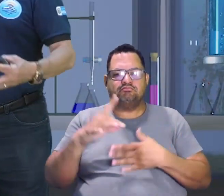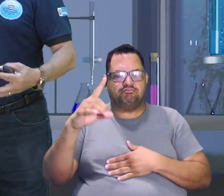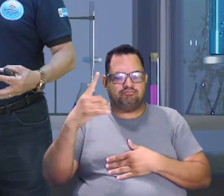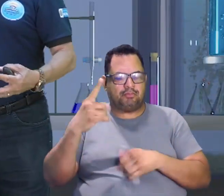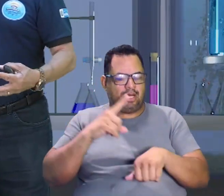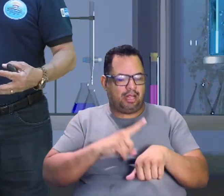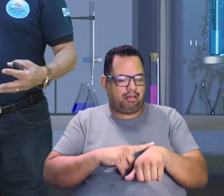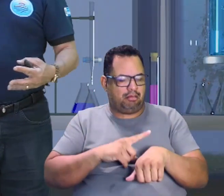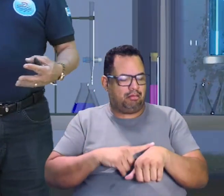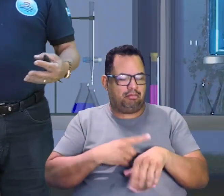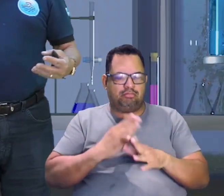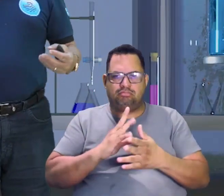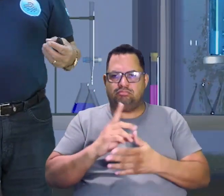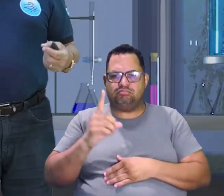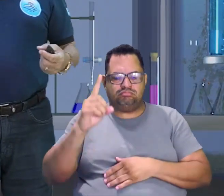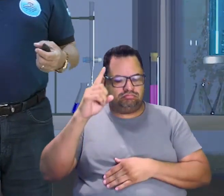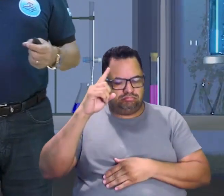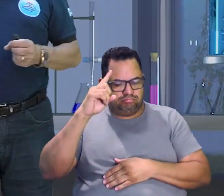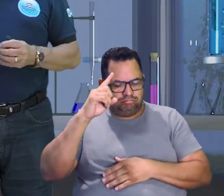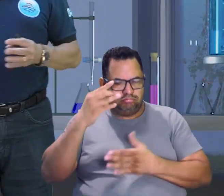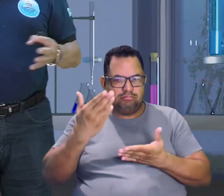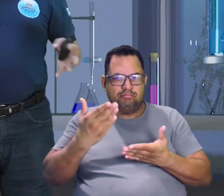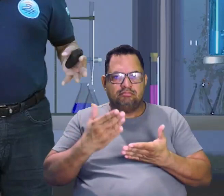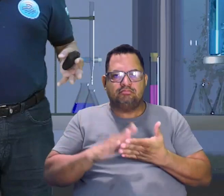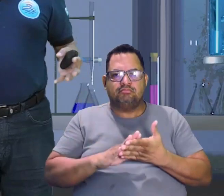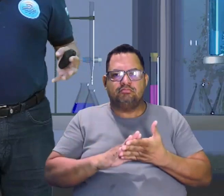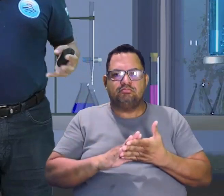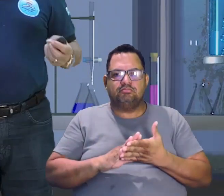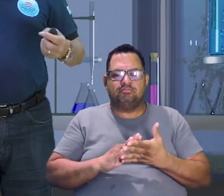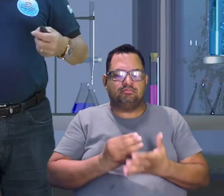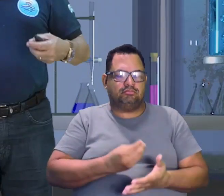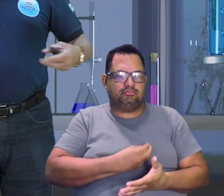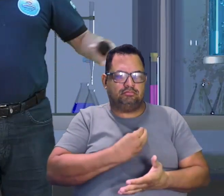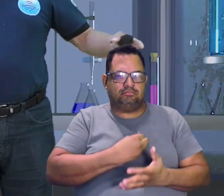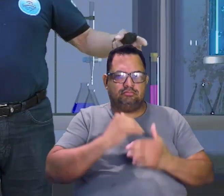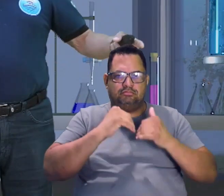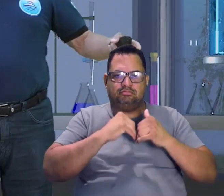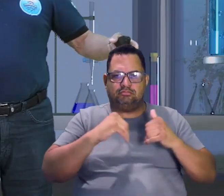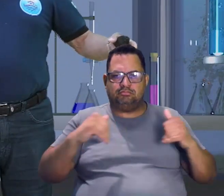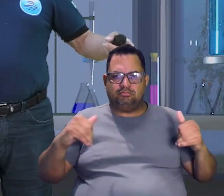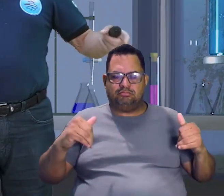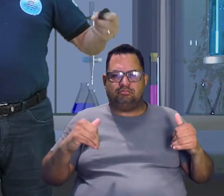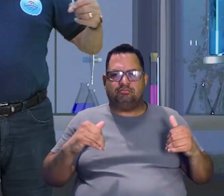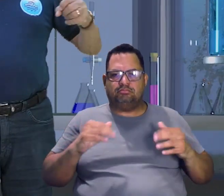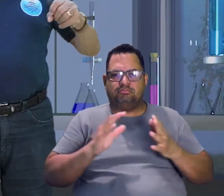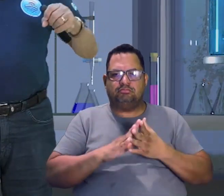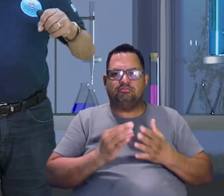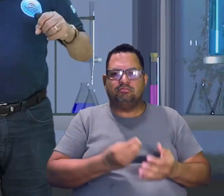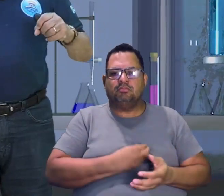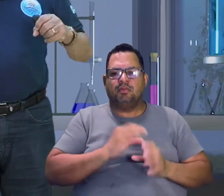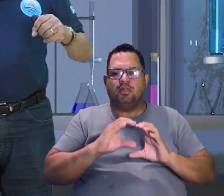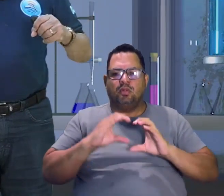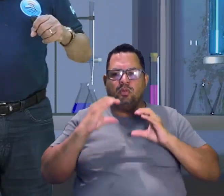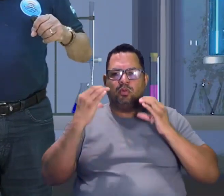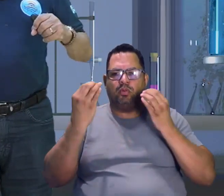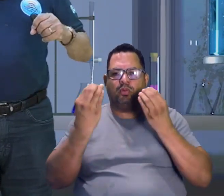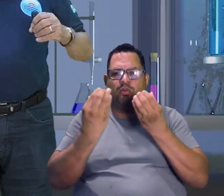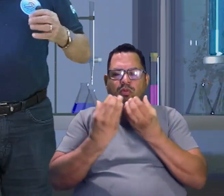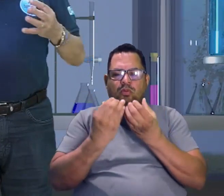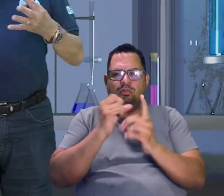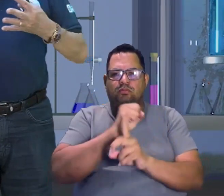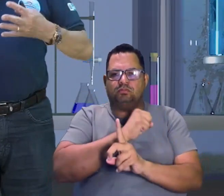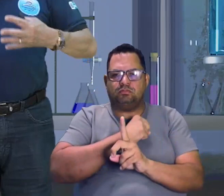todo instante, né? E geralmente você não vive isolado, você vive em comunidade. Então, quando se fala em